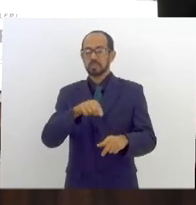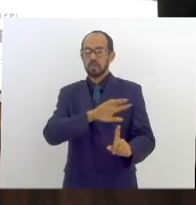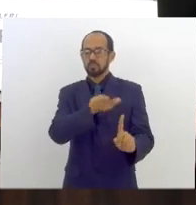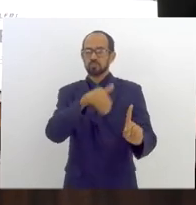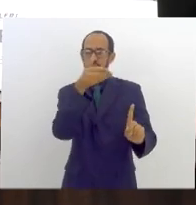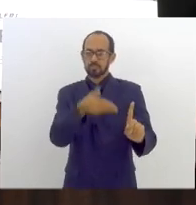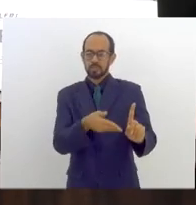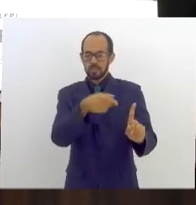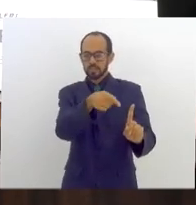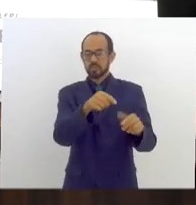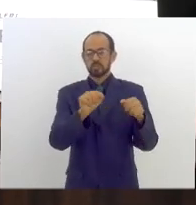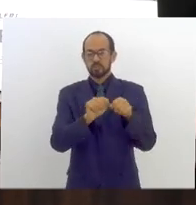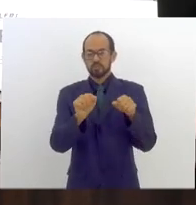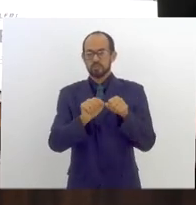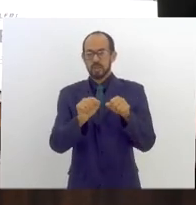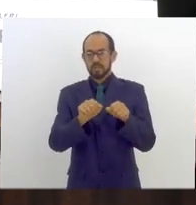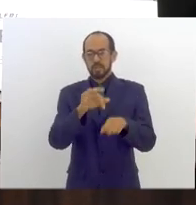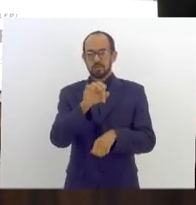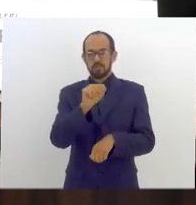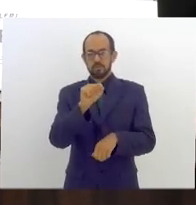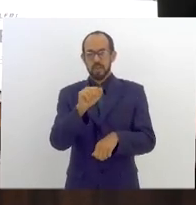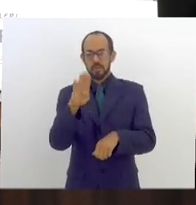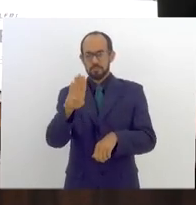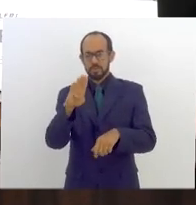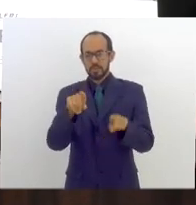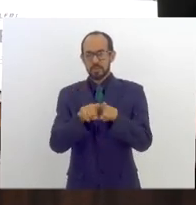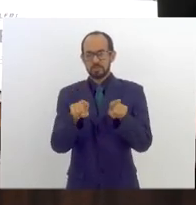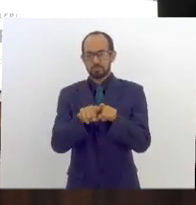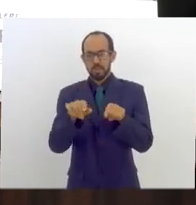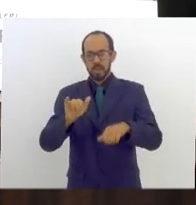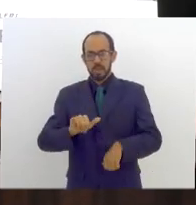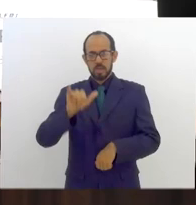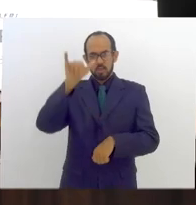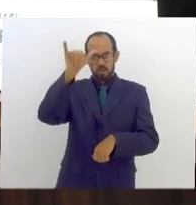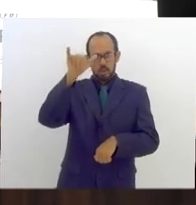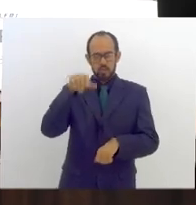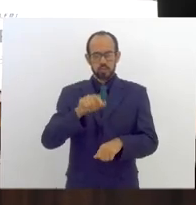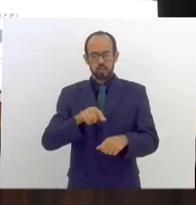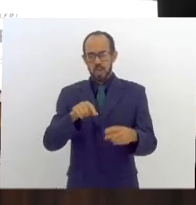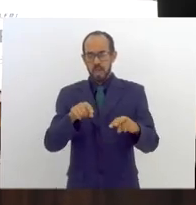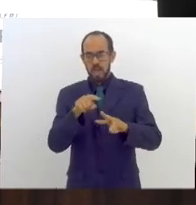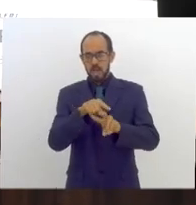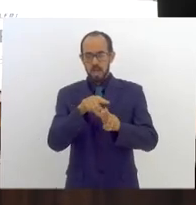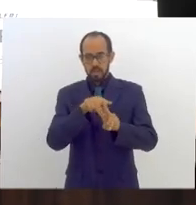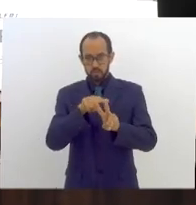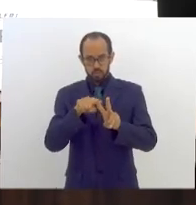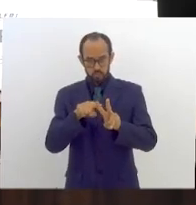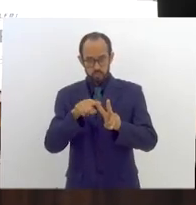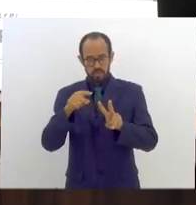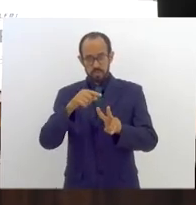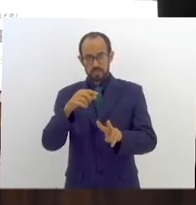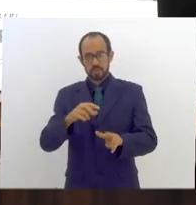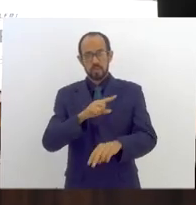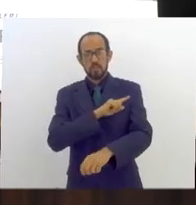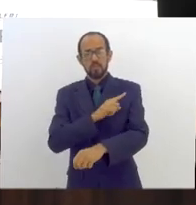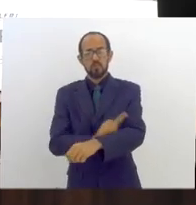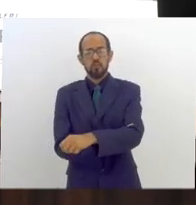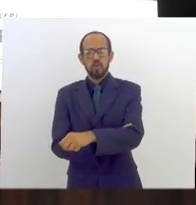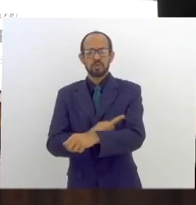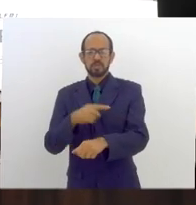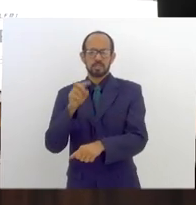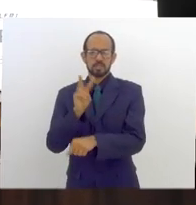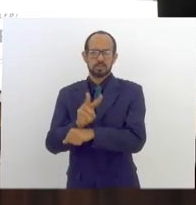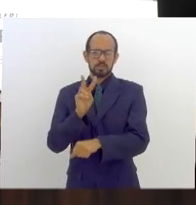nós prestamos não somente à FAB, mas também à Aeronáutica. Ambas as forças de segurança cumprem